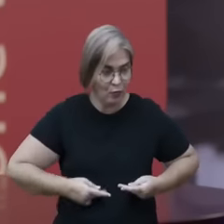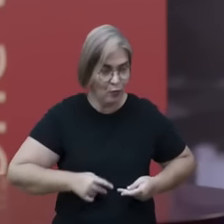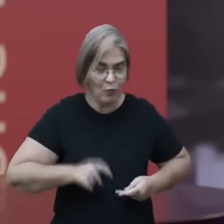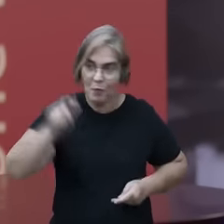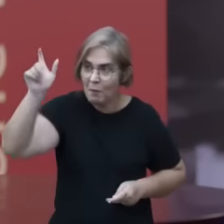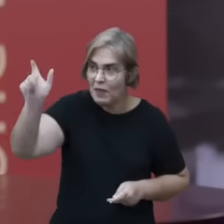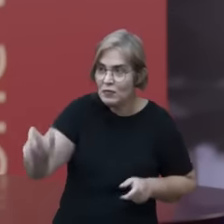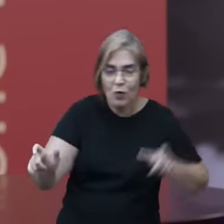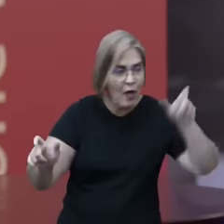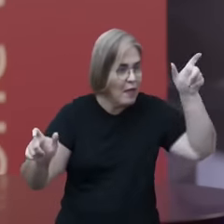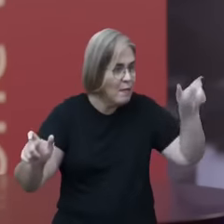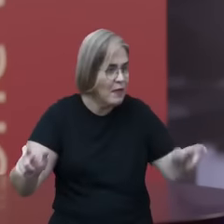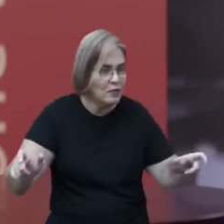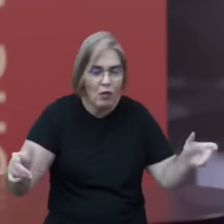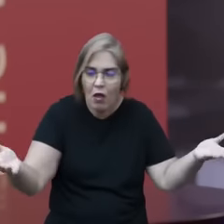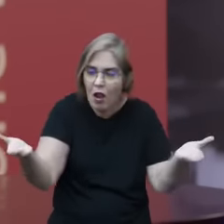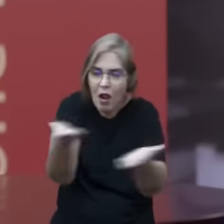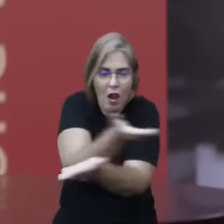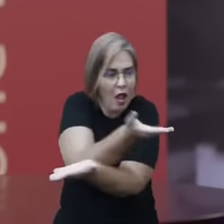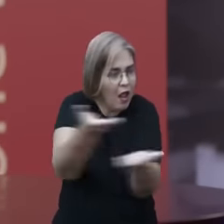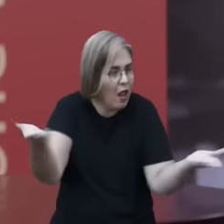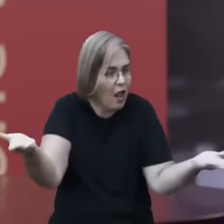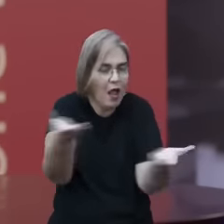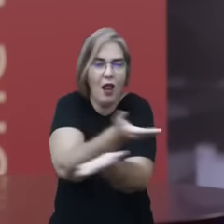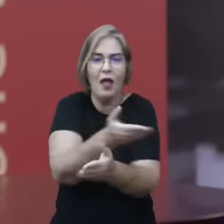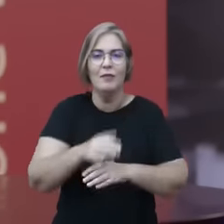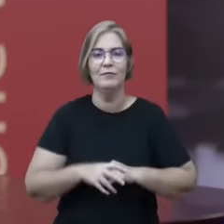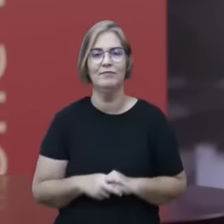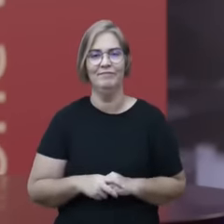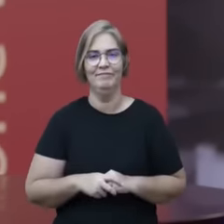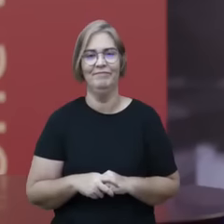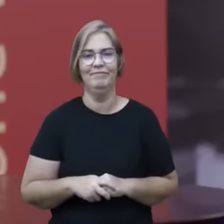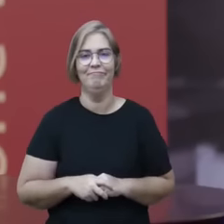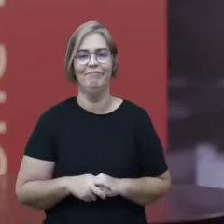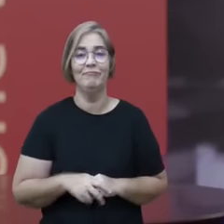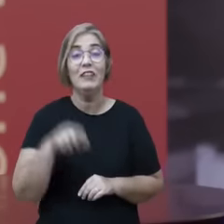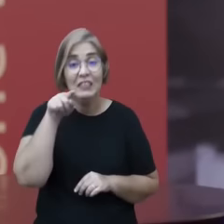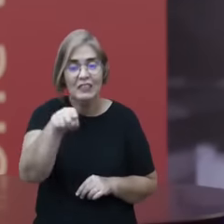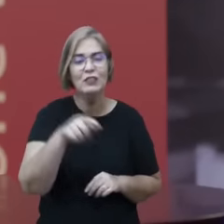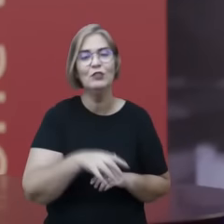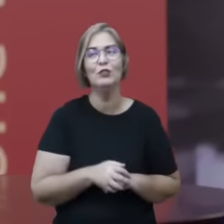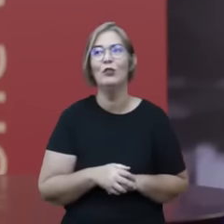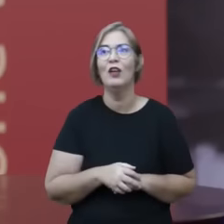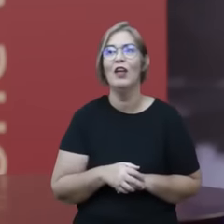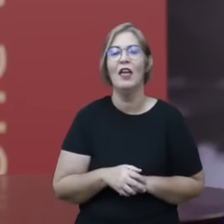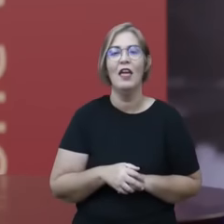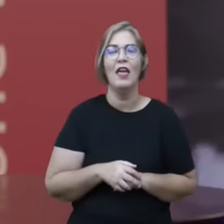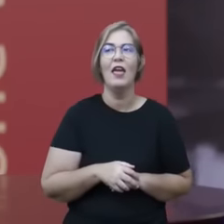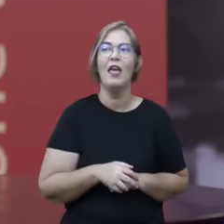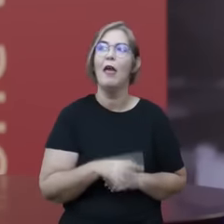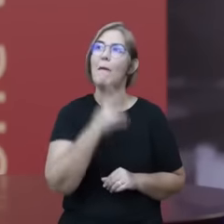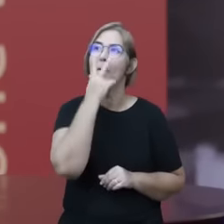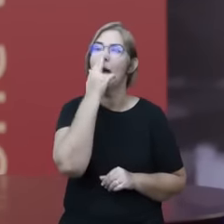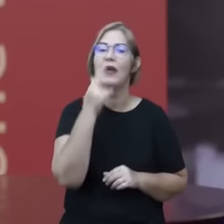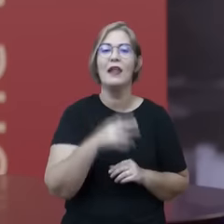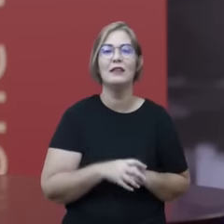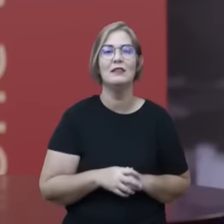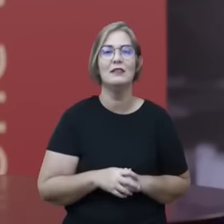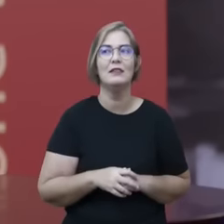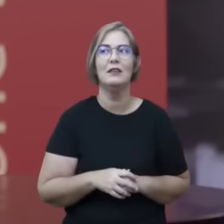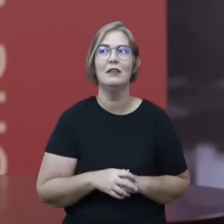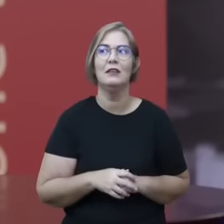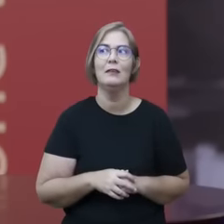certo? Isso ao mesmo tempo eh cria, digamos assim, uma espécie de